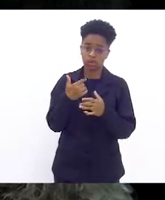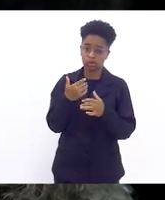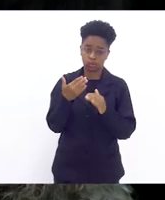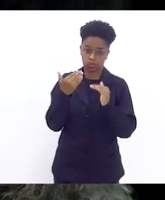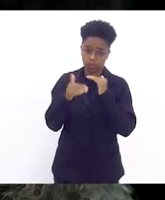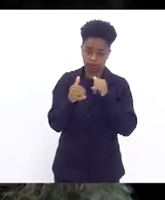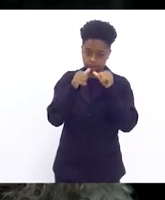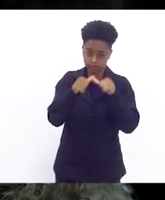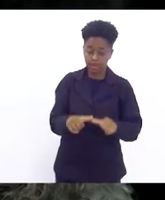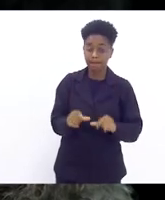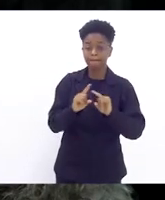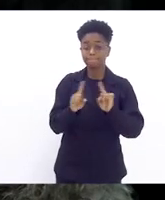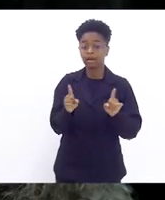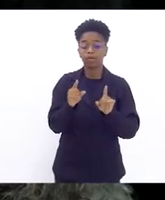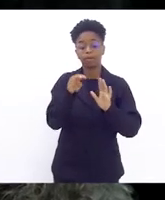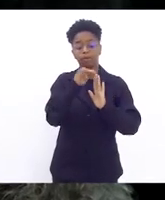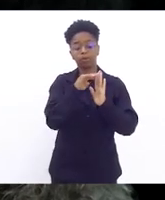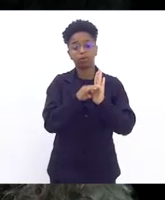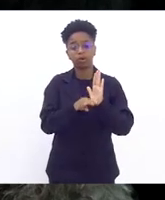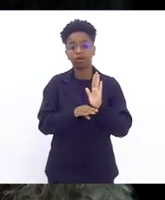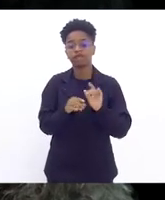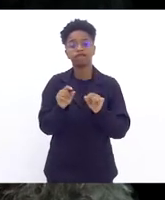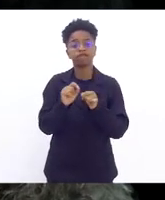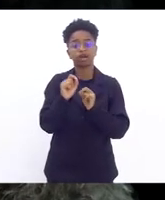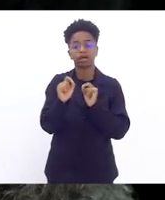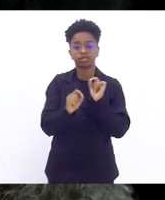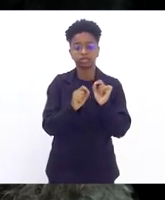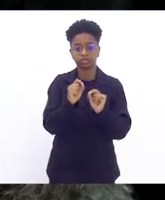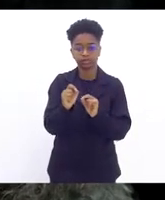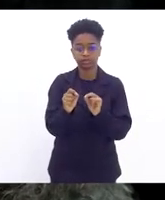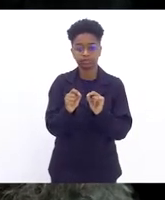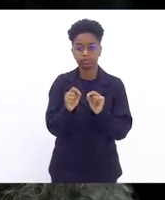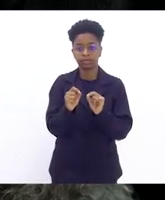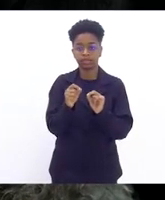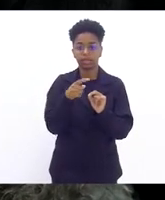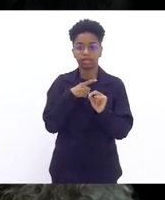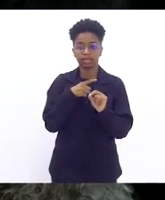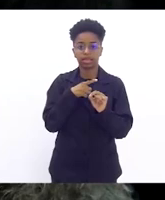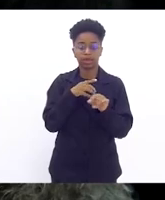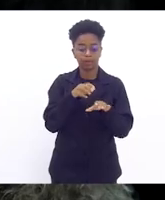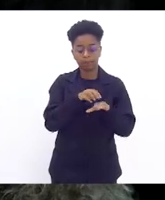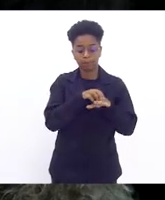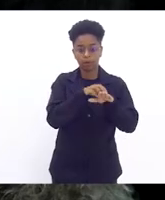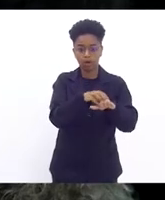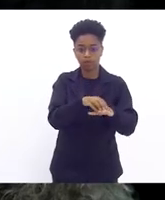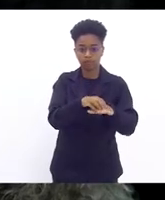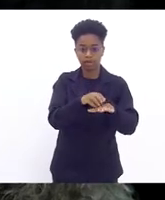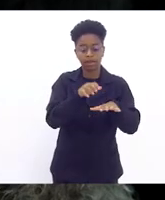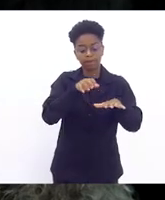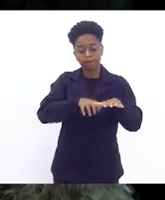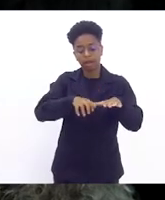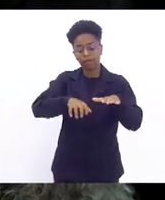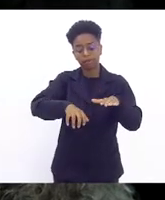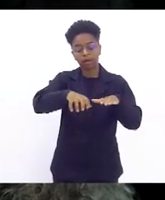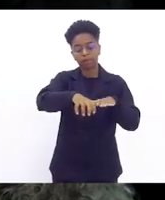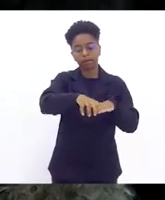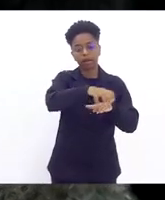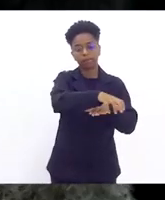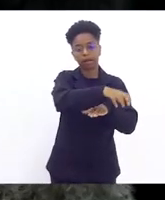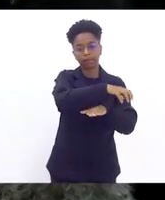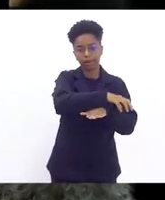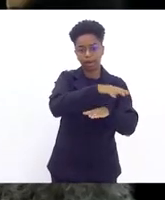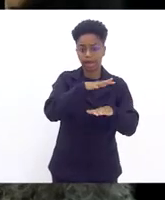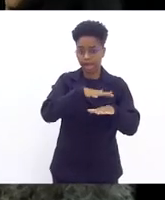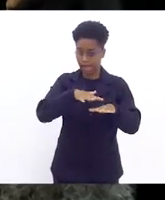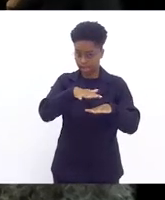mas nesse programa eles faziam botar o Castro móvel no entorno da das unidades